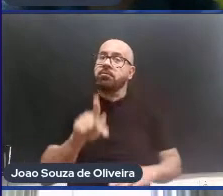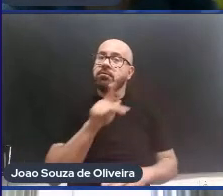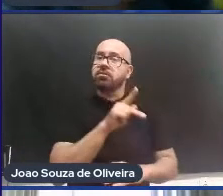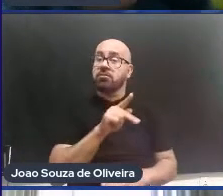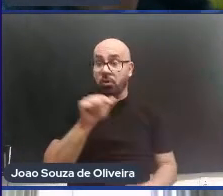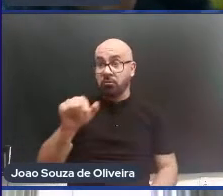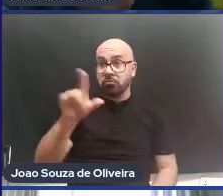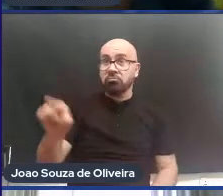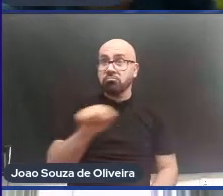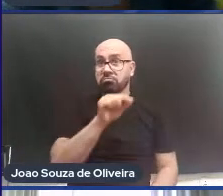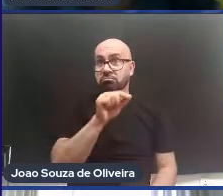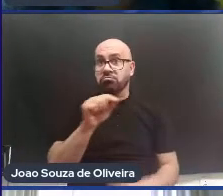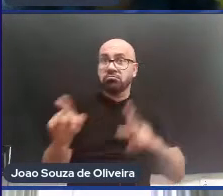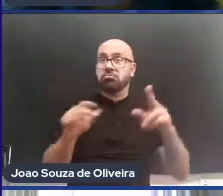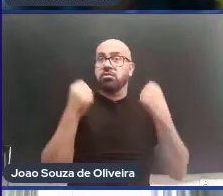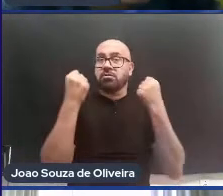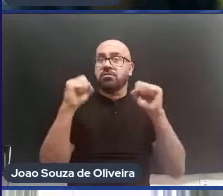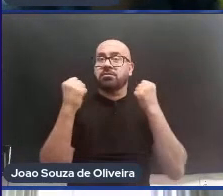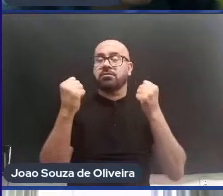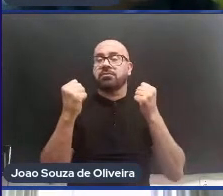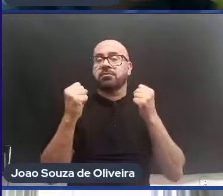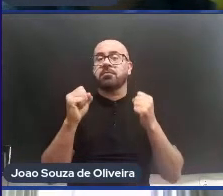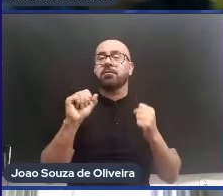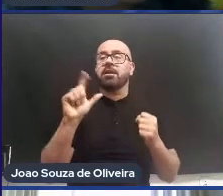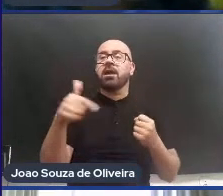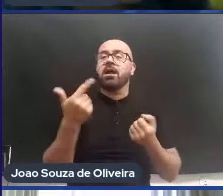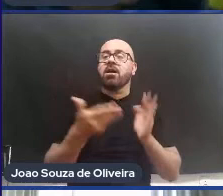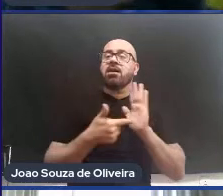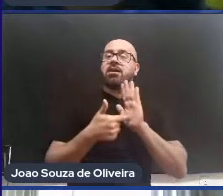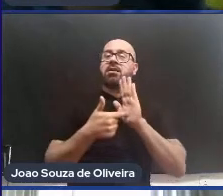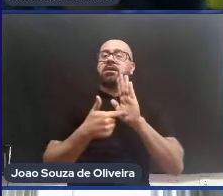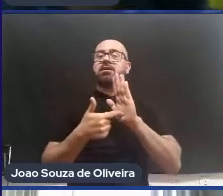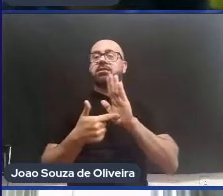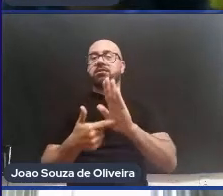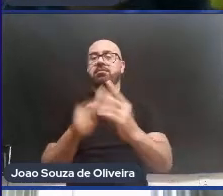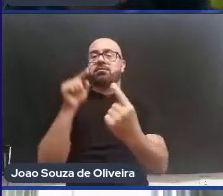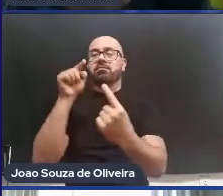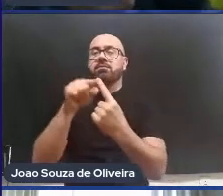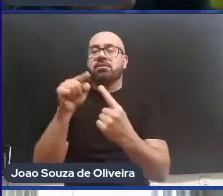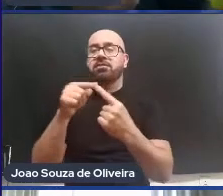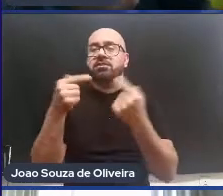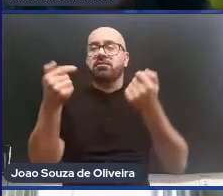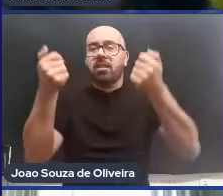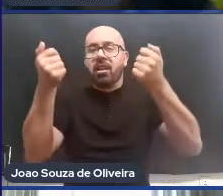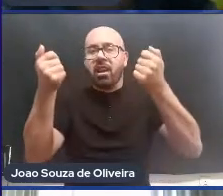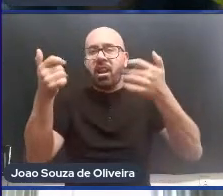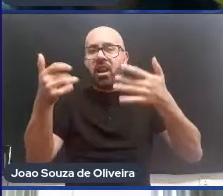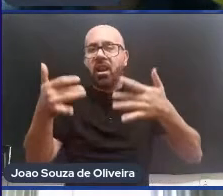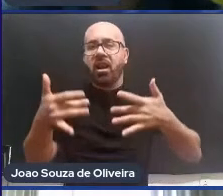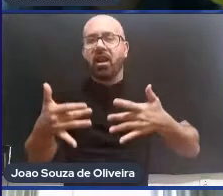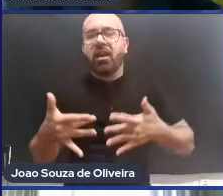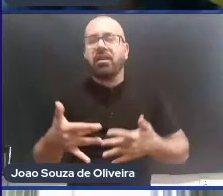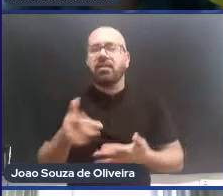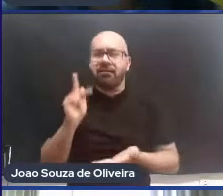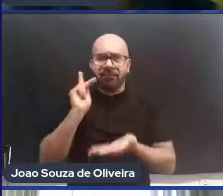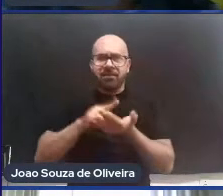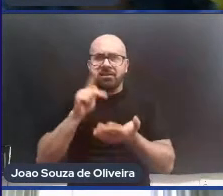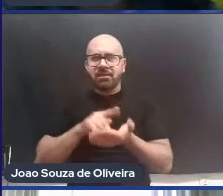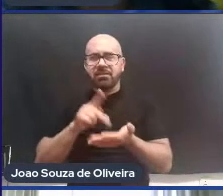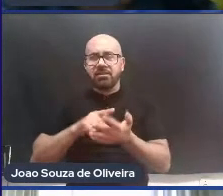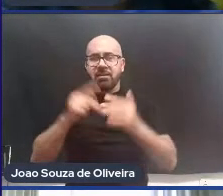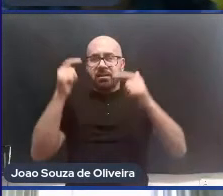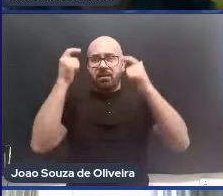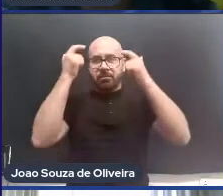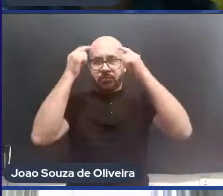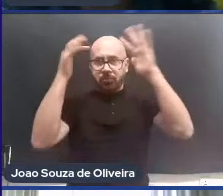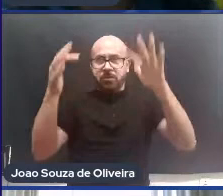de um professor de educação física e aí aqui a gente tem também e o objetivo de desmistificar de que o pensamento computacional